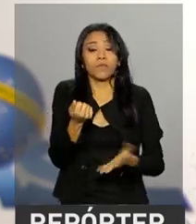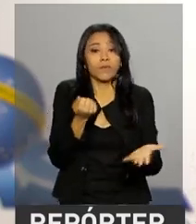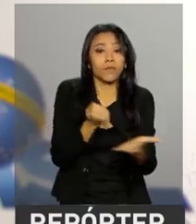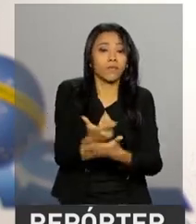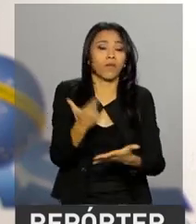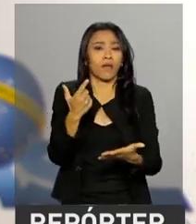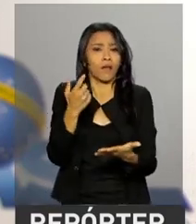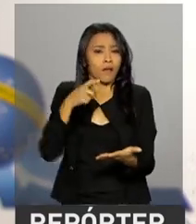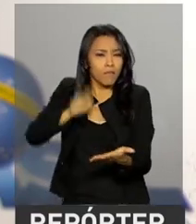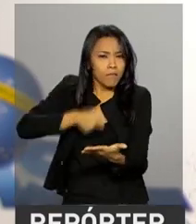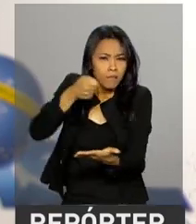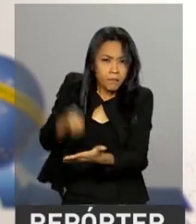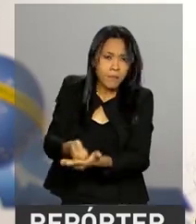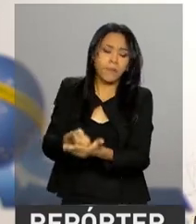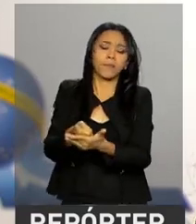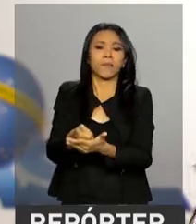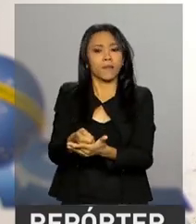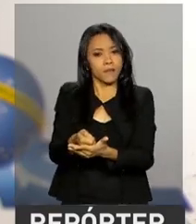realmente, para pagar,